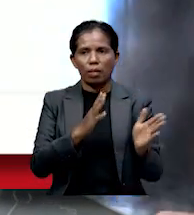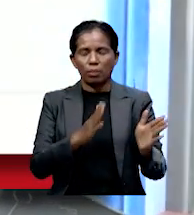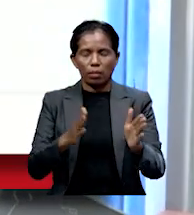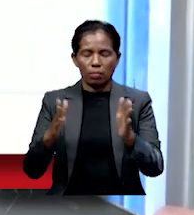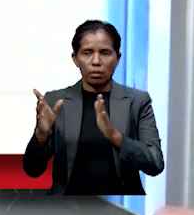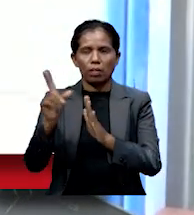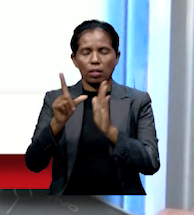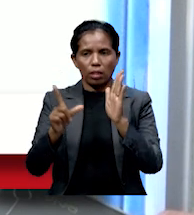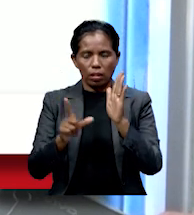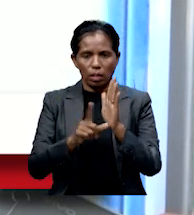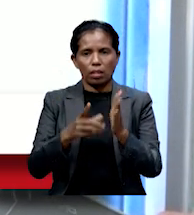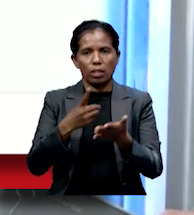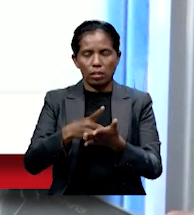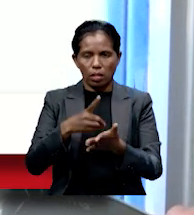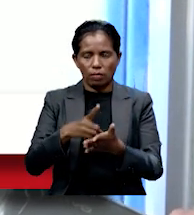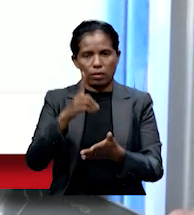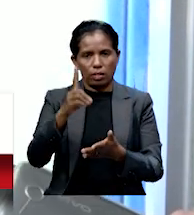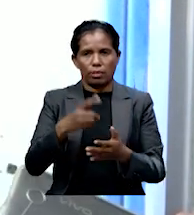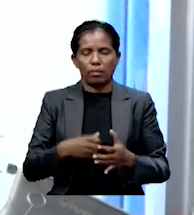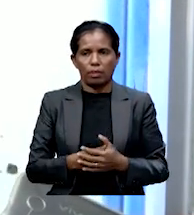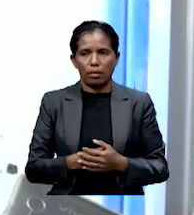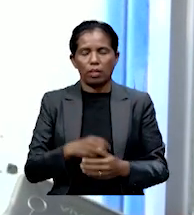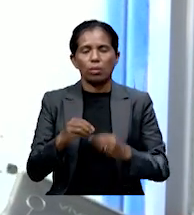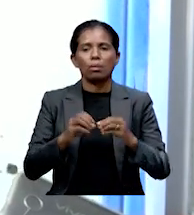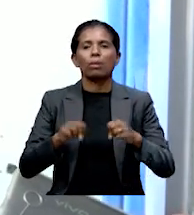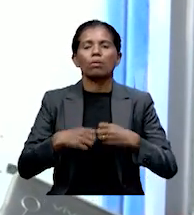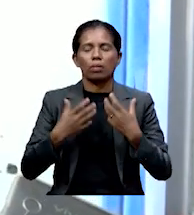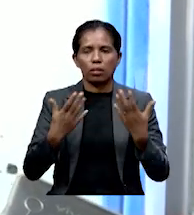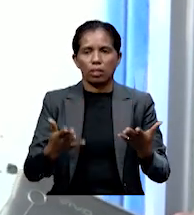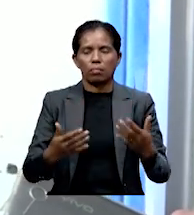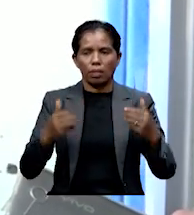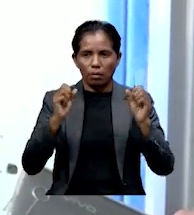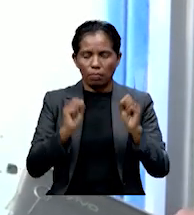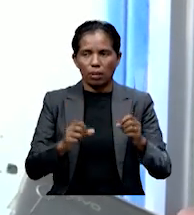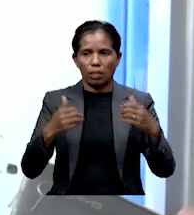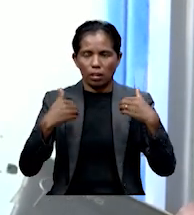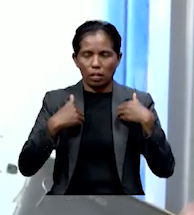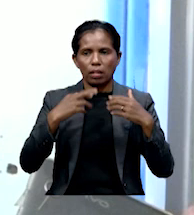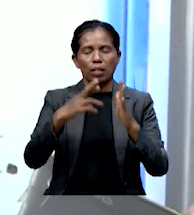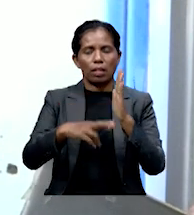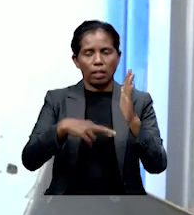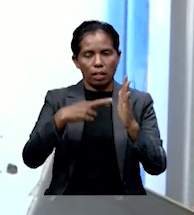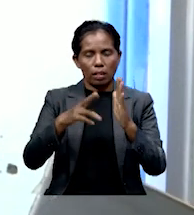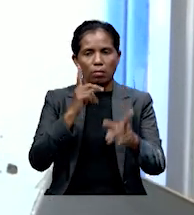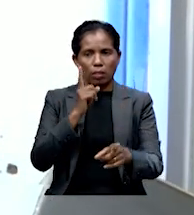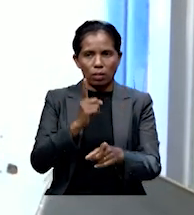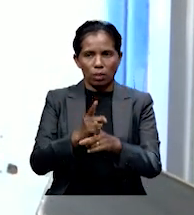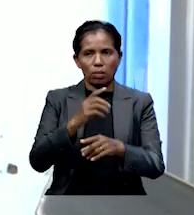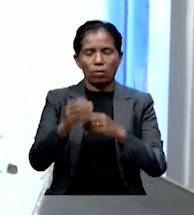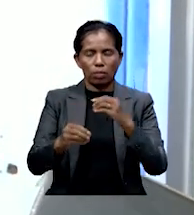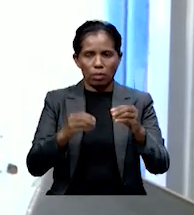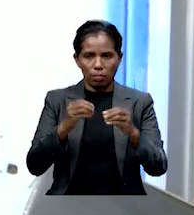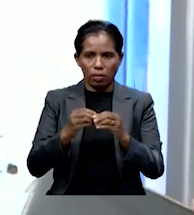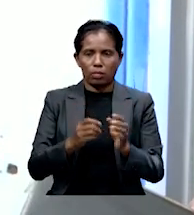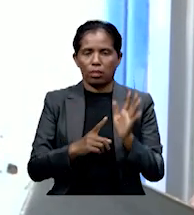ida, esboço né, circulação nona, quando vai oinsa, ato bele ia regra ida claro, com a fixação,